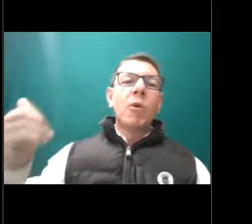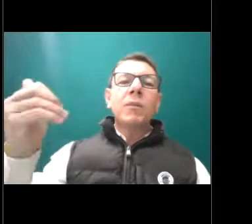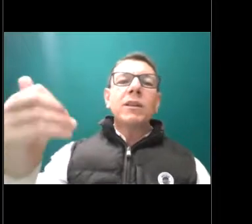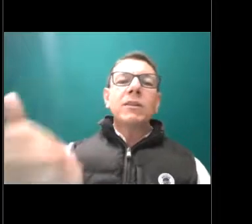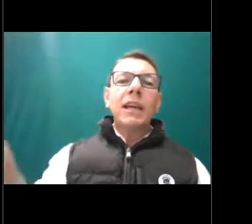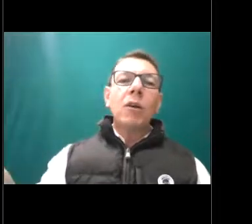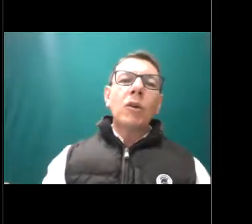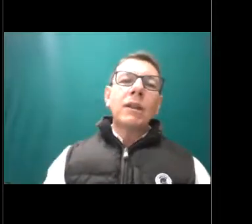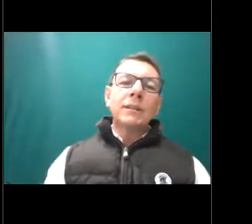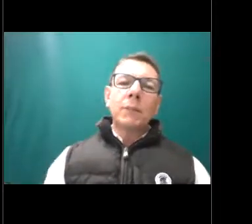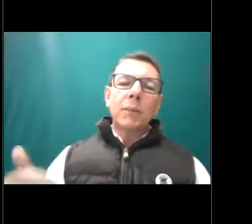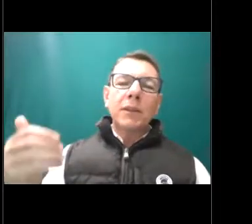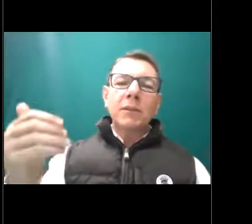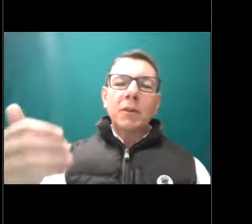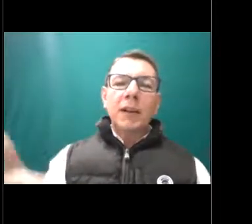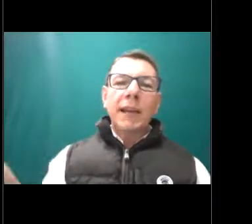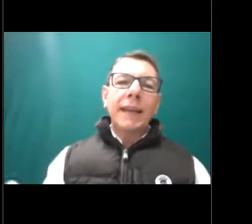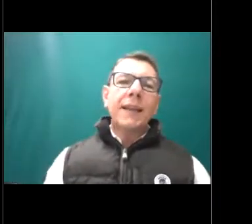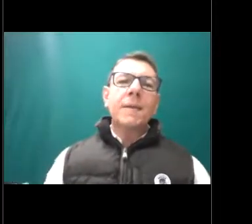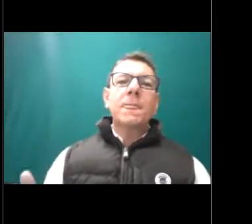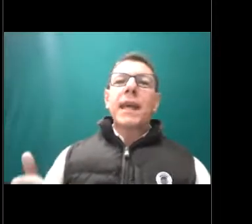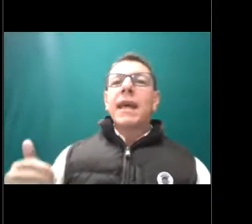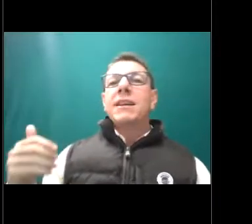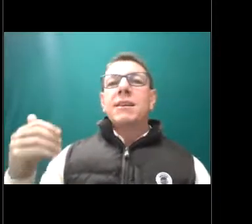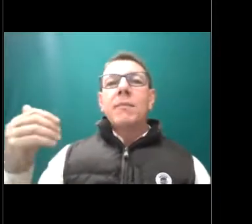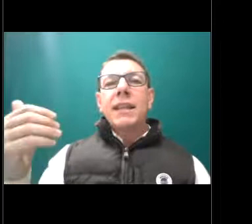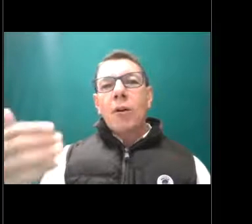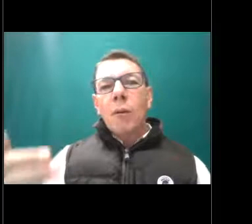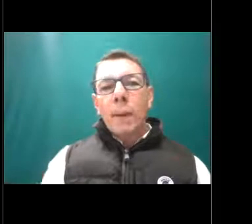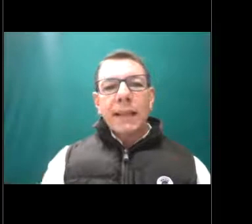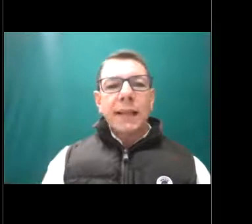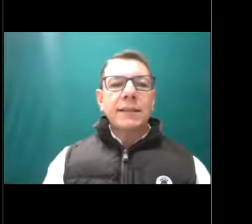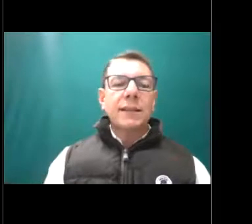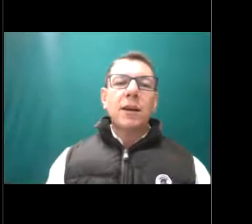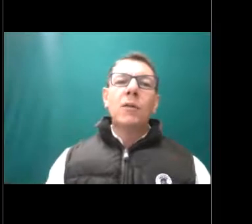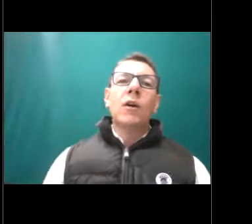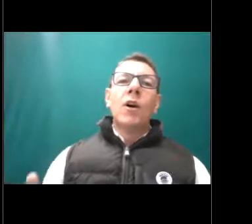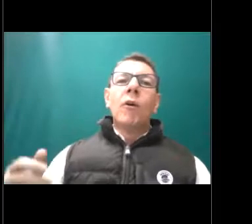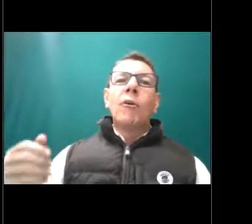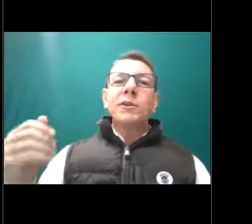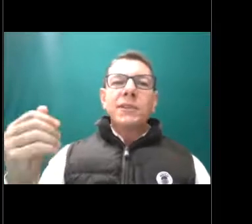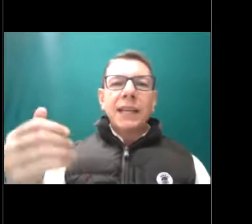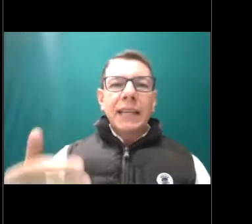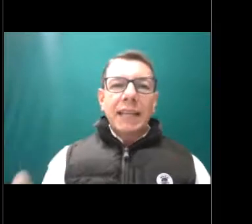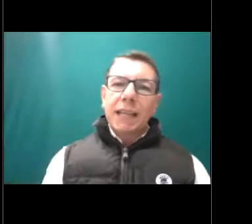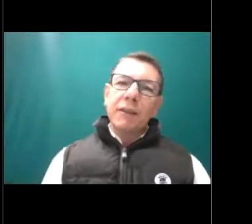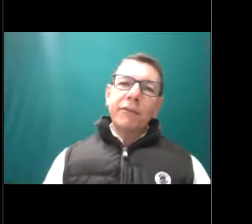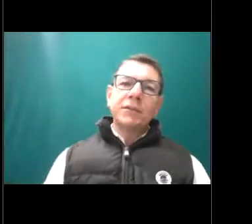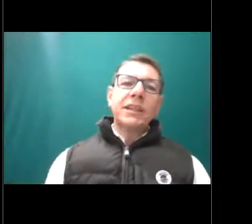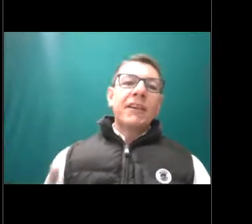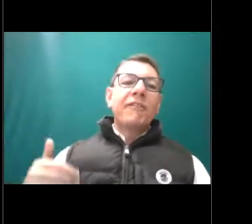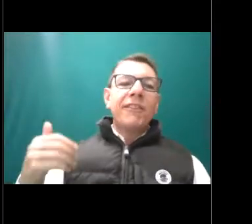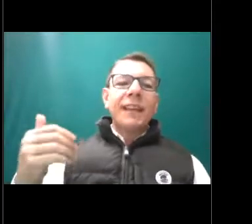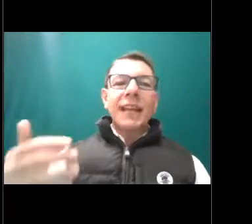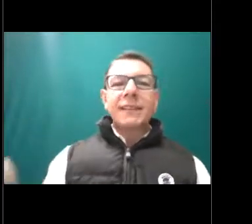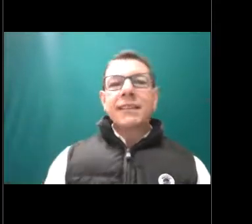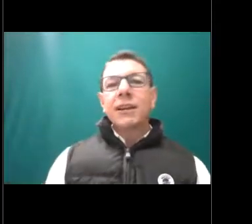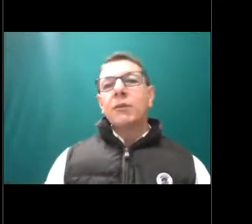falei, momento de colheita, enchimento e compactação, uso de